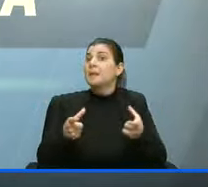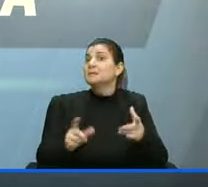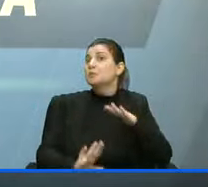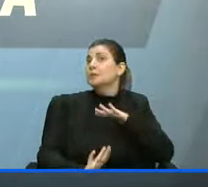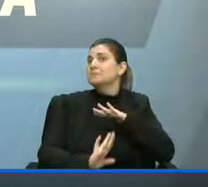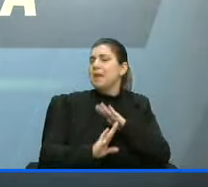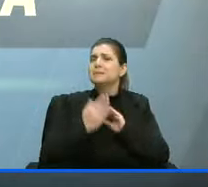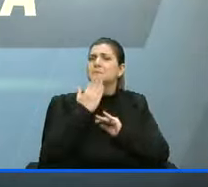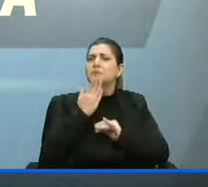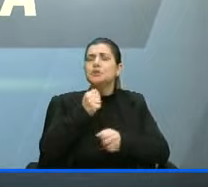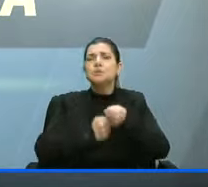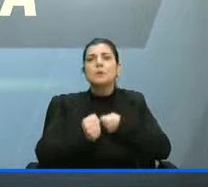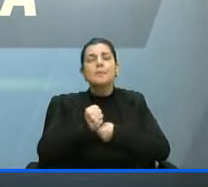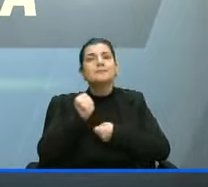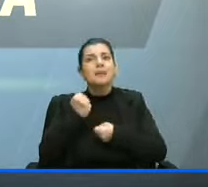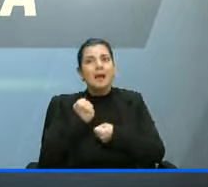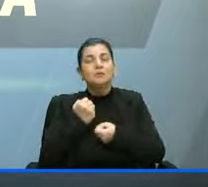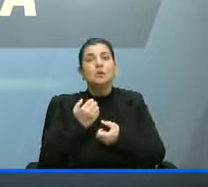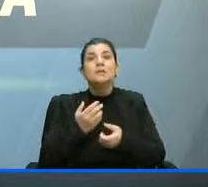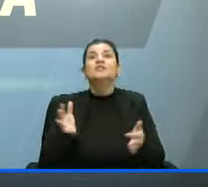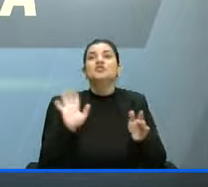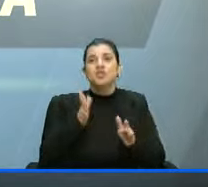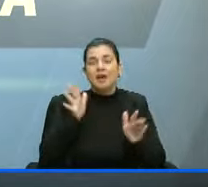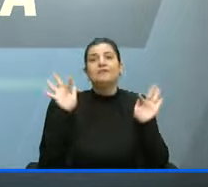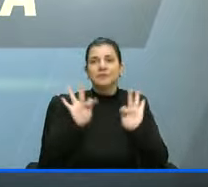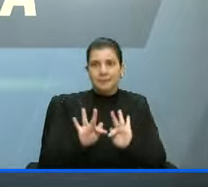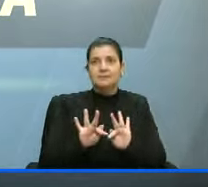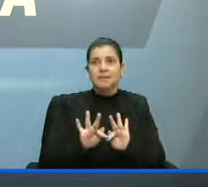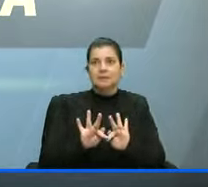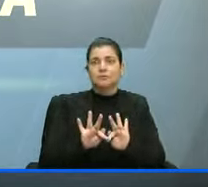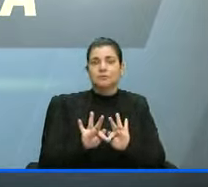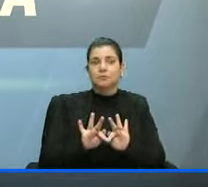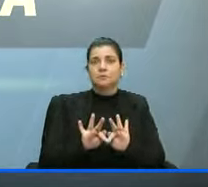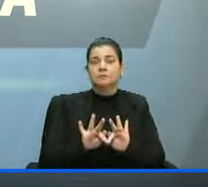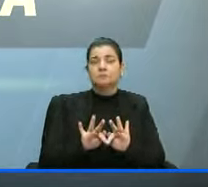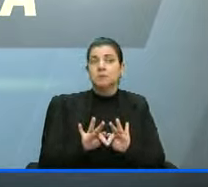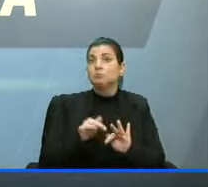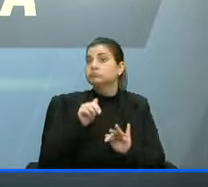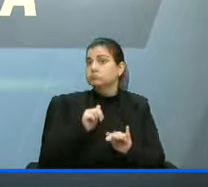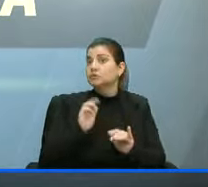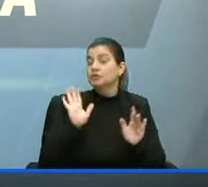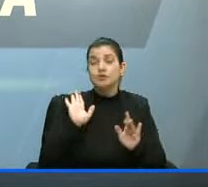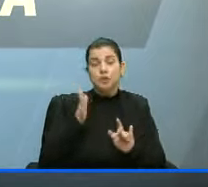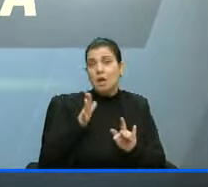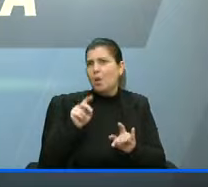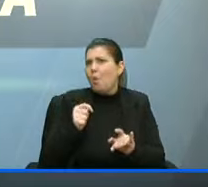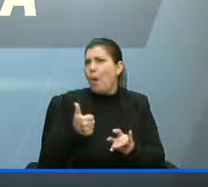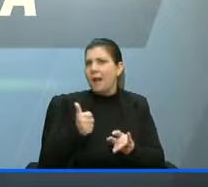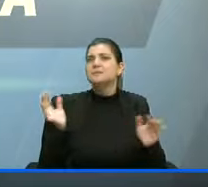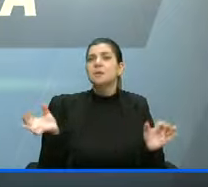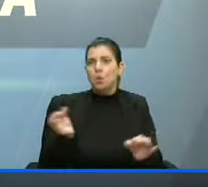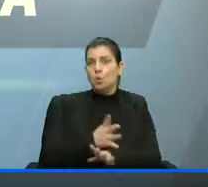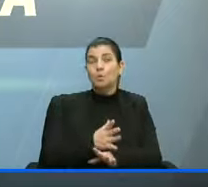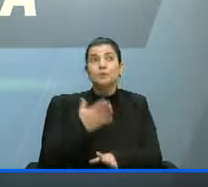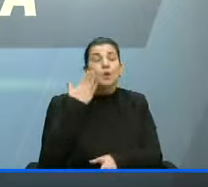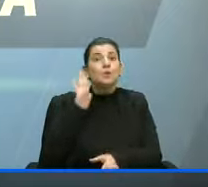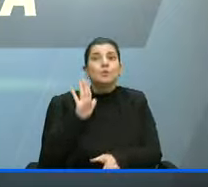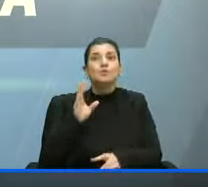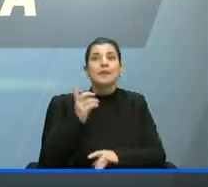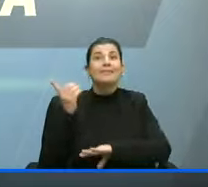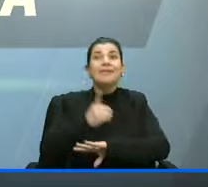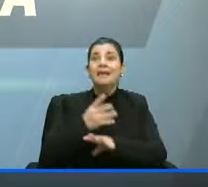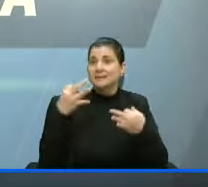que pediram ano passado, isso está sendo finalizado, tá? Então, deve estar quase concluído, não vou saber dizer